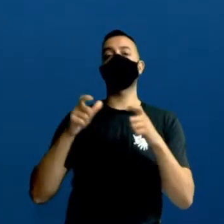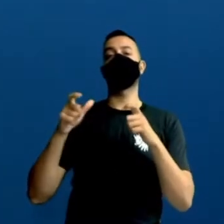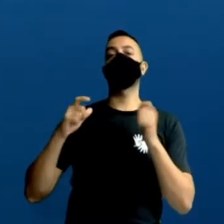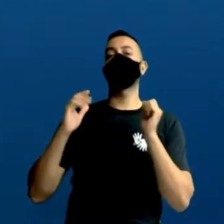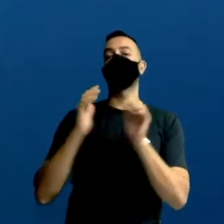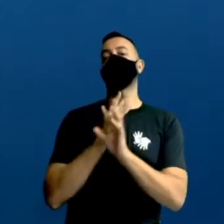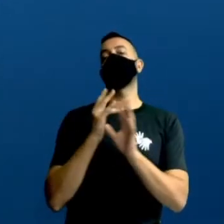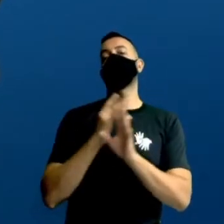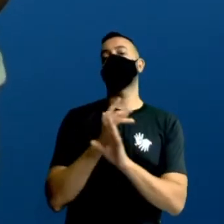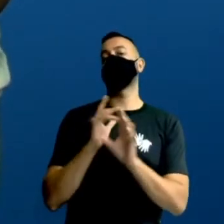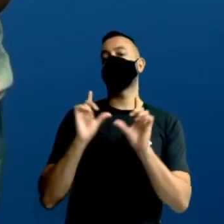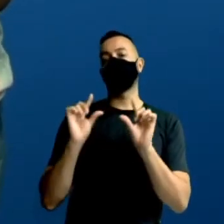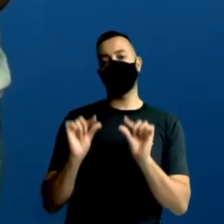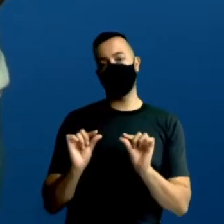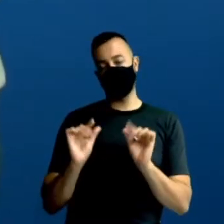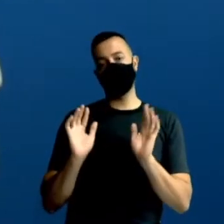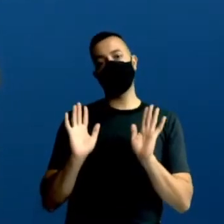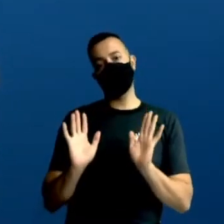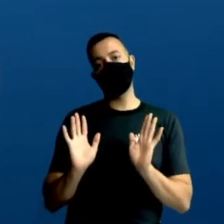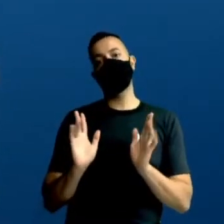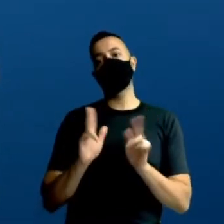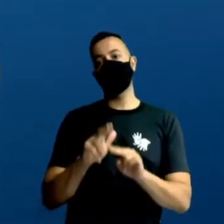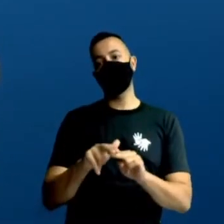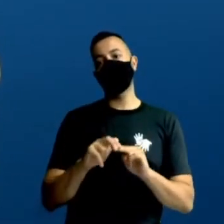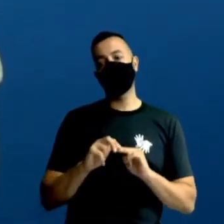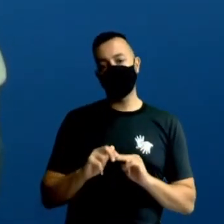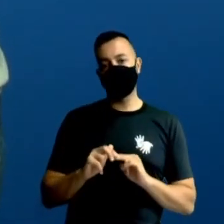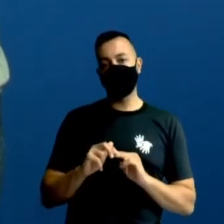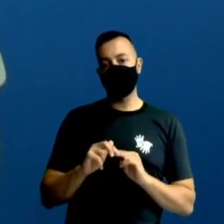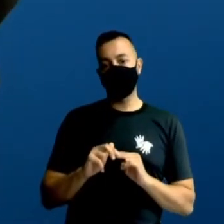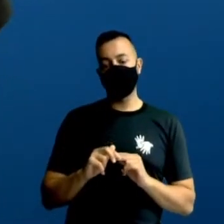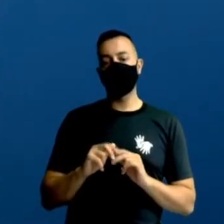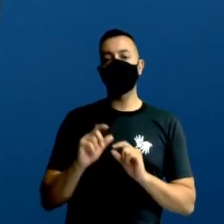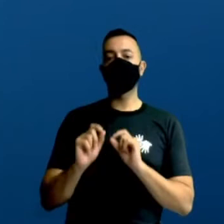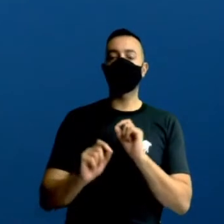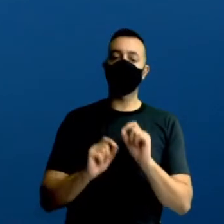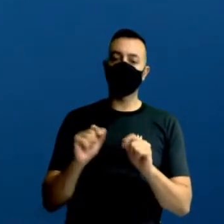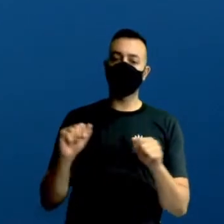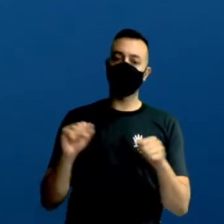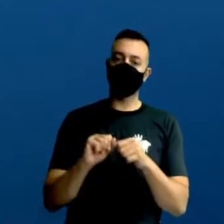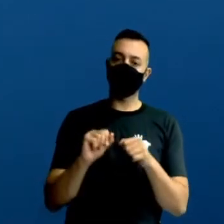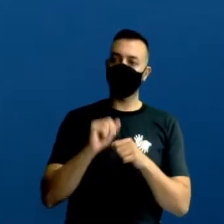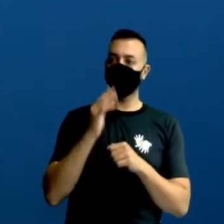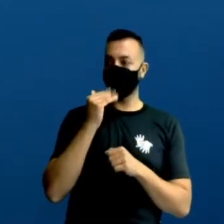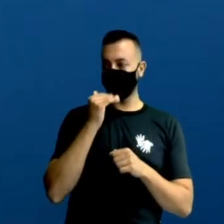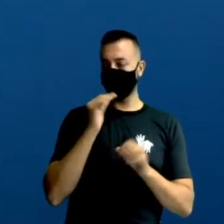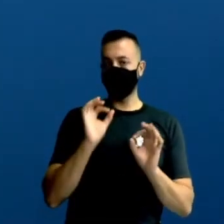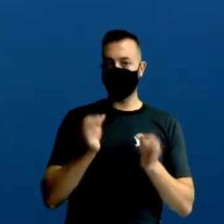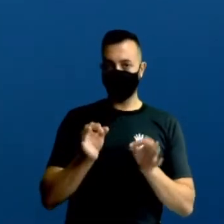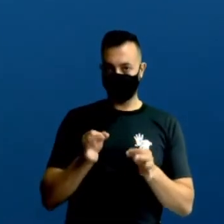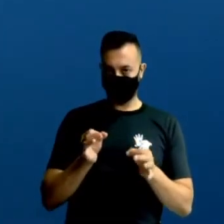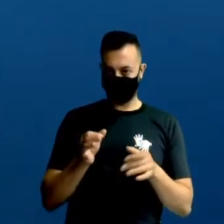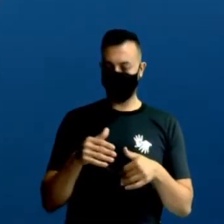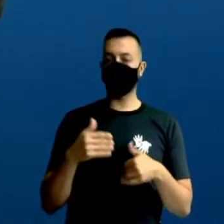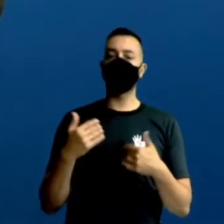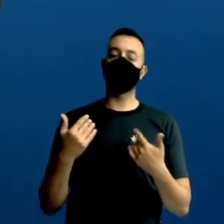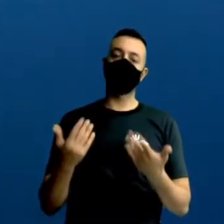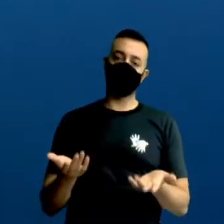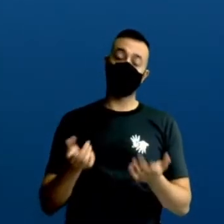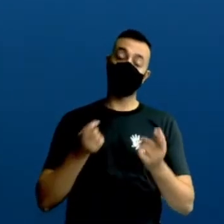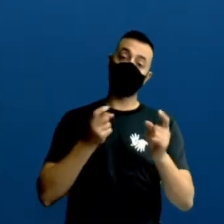tão urbanizadas assim, até por uma questão de quem vai produzir o alimento, tá certo? Então, as áreas